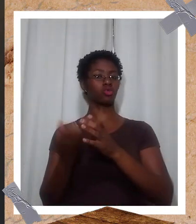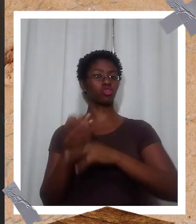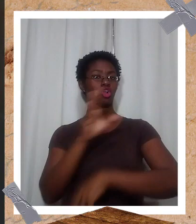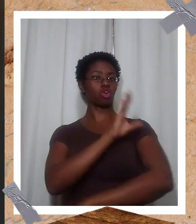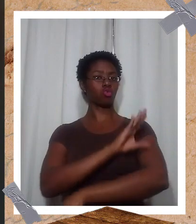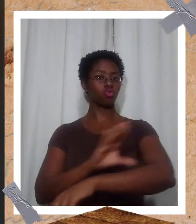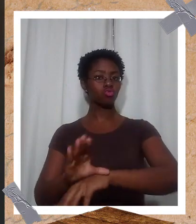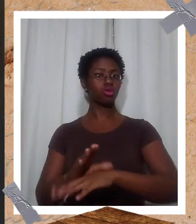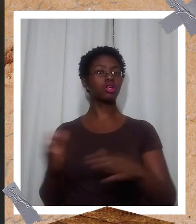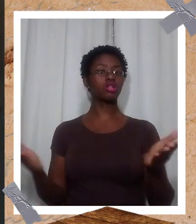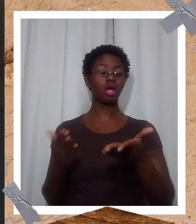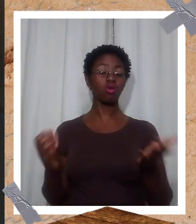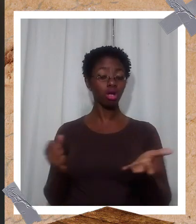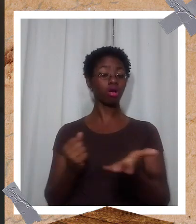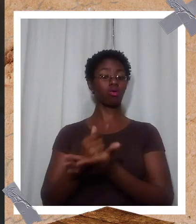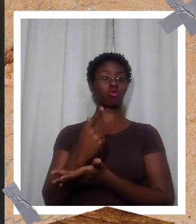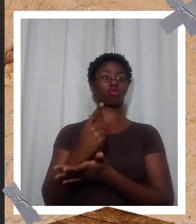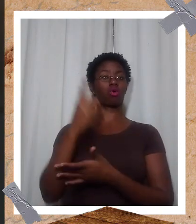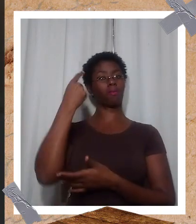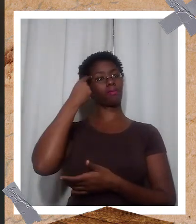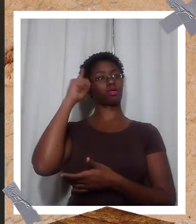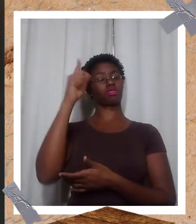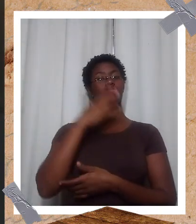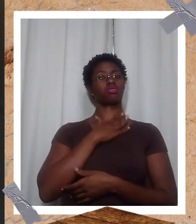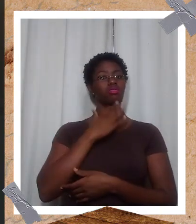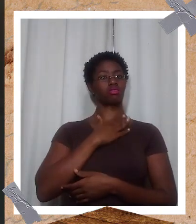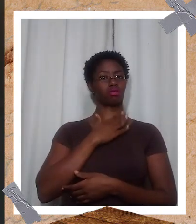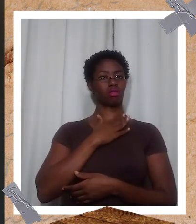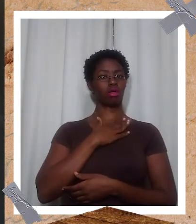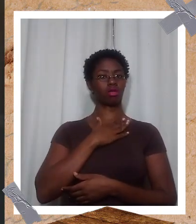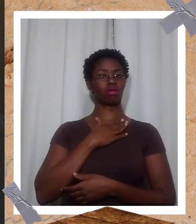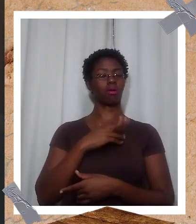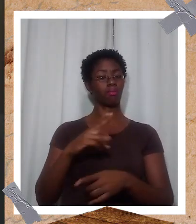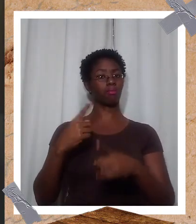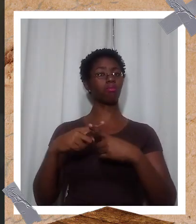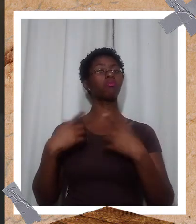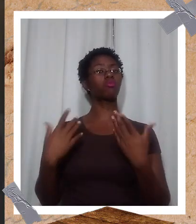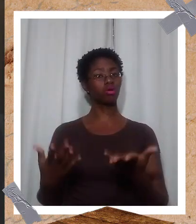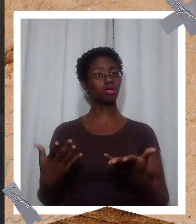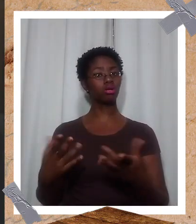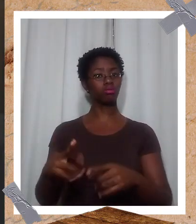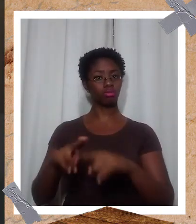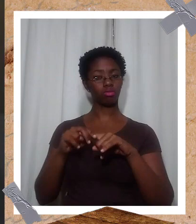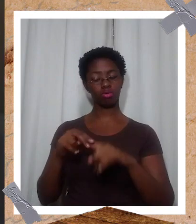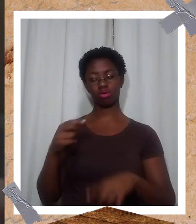elas comprem as minhas ideias, porque eu venho